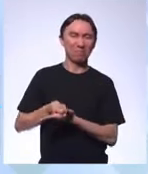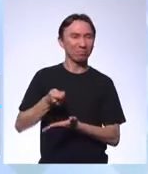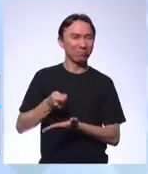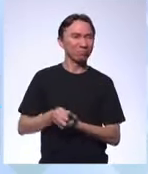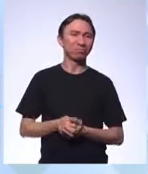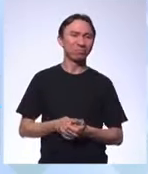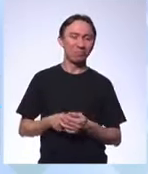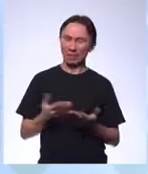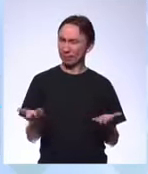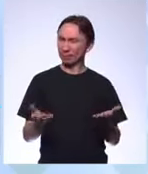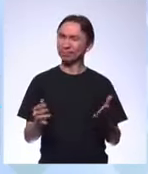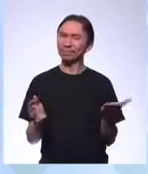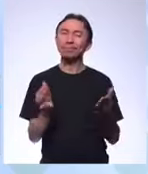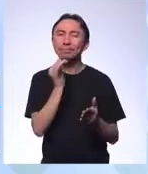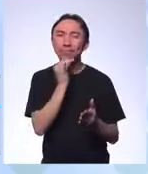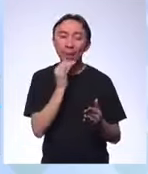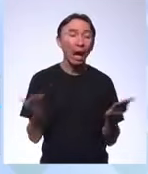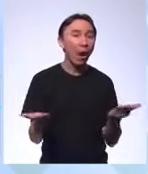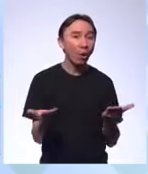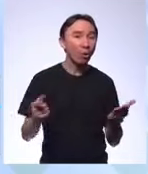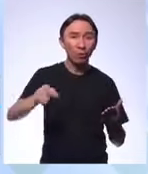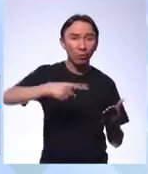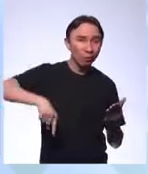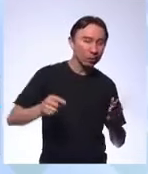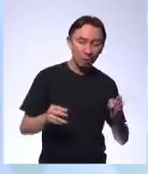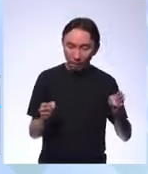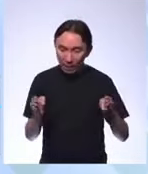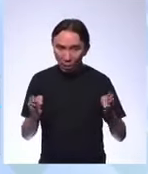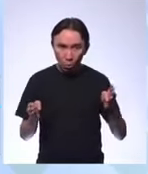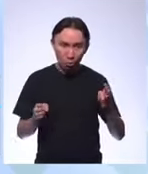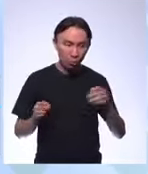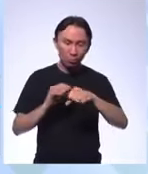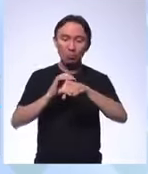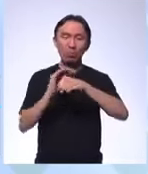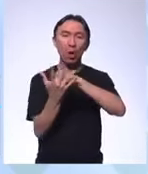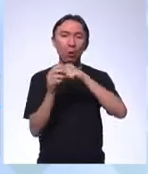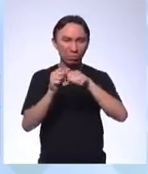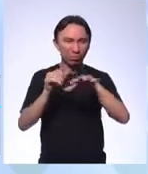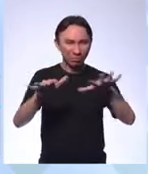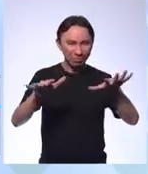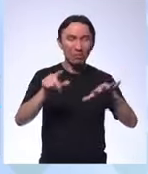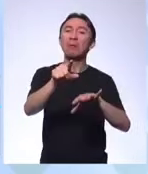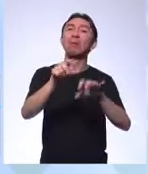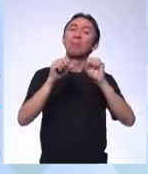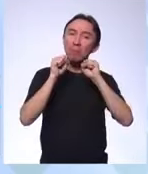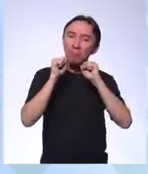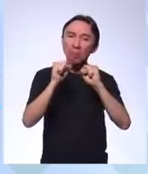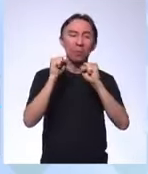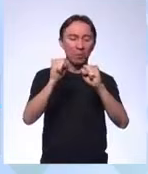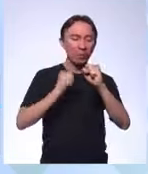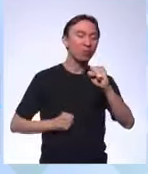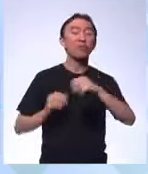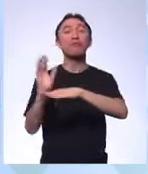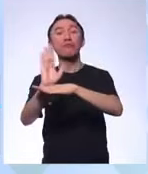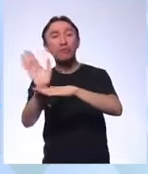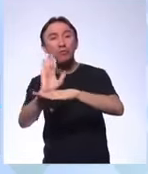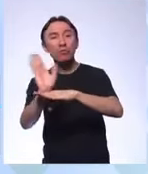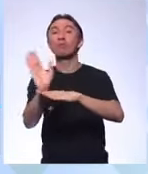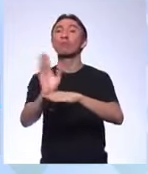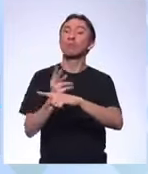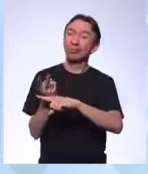de pandemia, vocês podem tanto procurar por esse vídeo, né, que é da série Conhecendo Museus, na internet, vocês podem